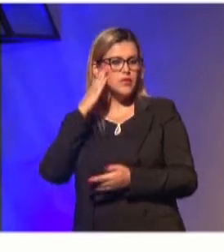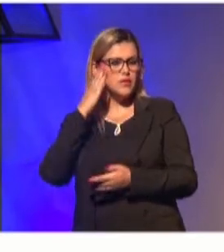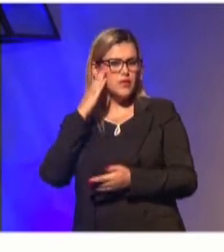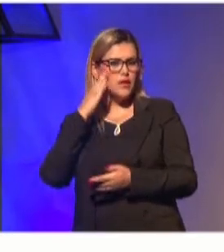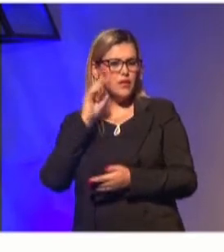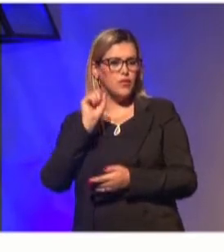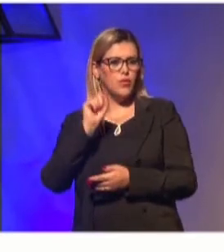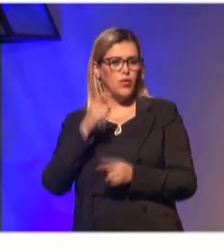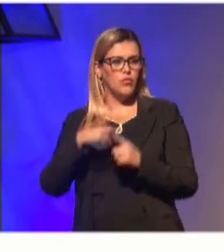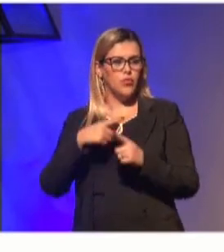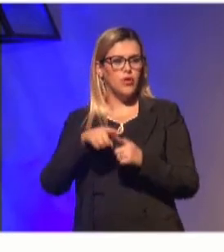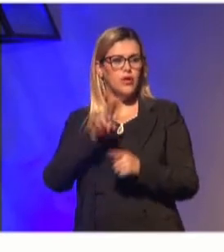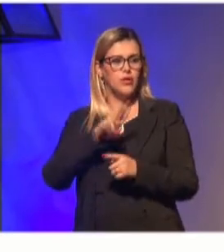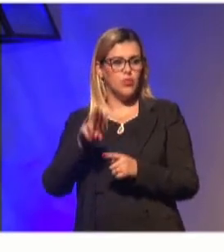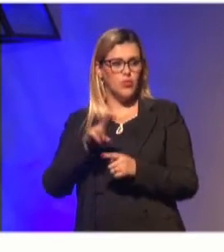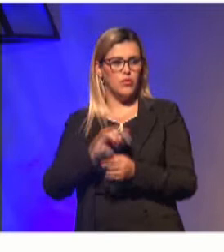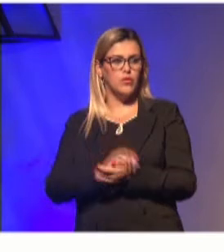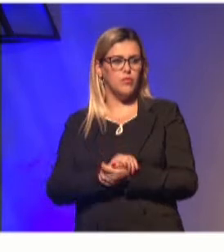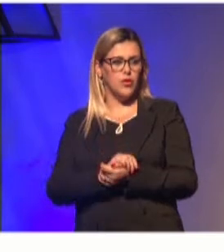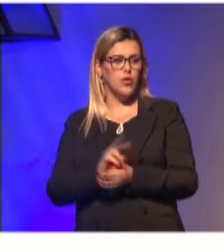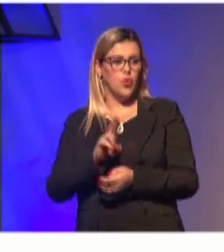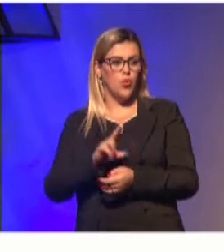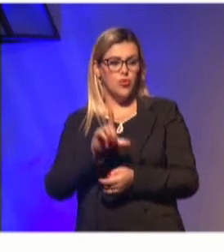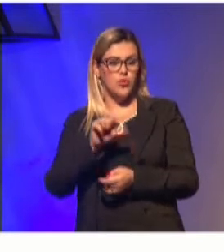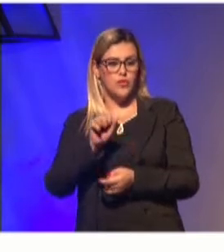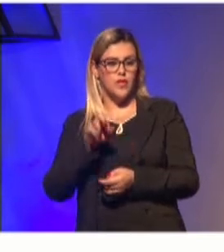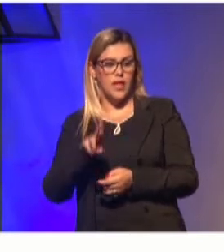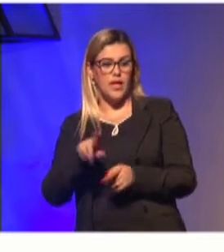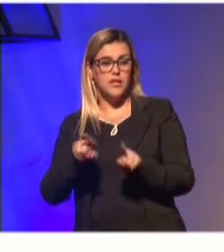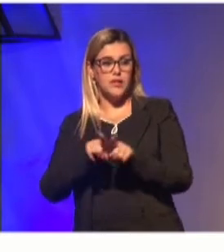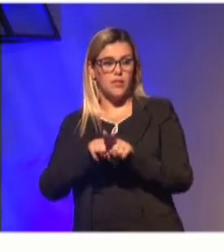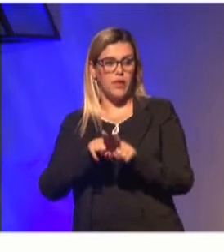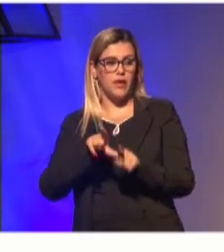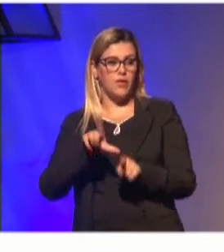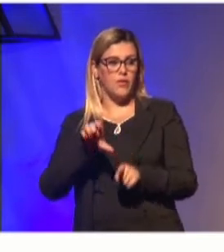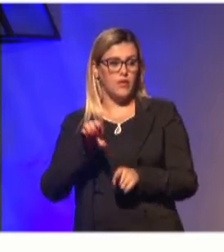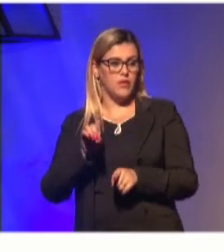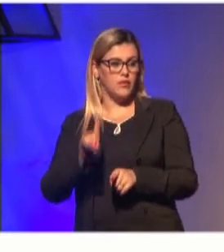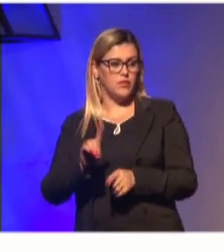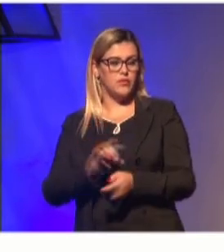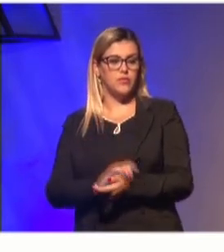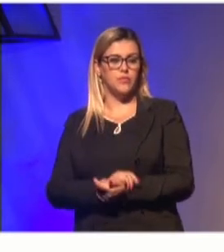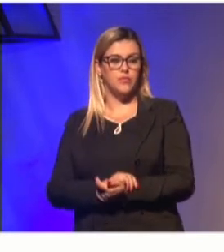a questão relacionada ao uso tanto do laser como do LED nos diferentes tecidos.